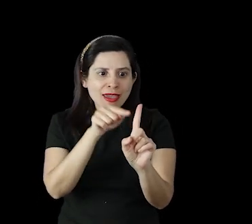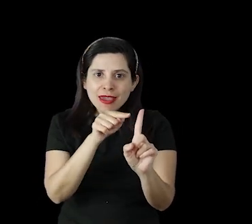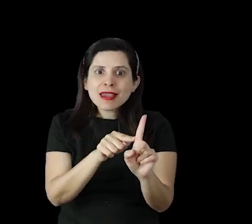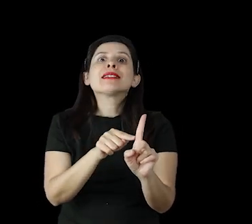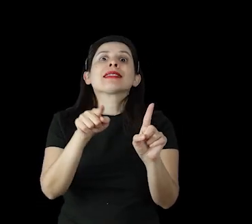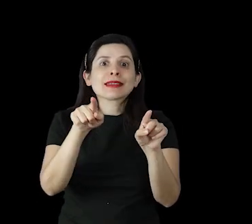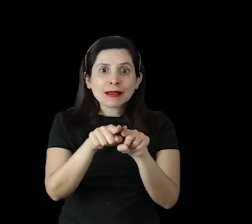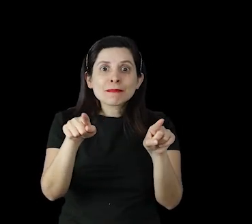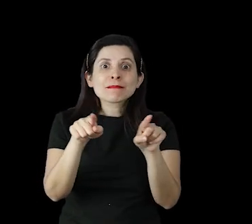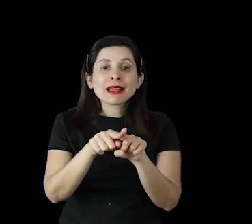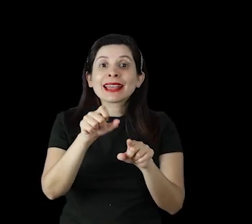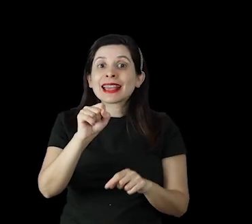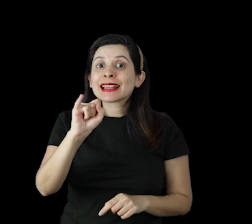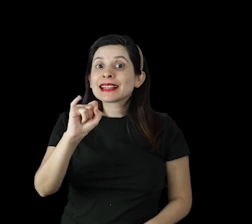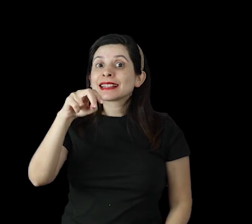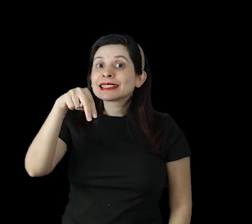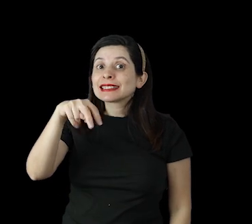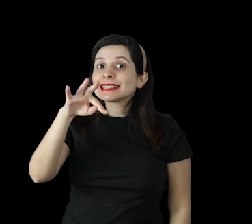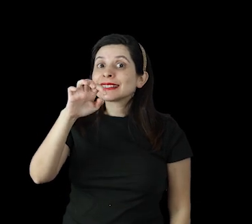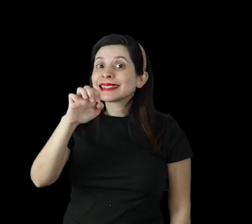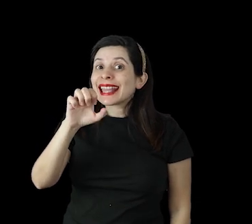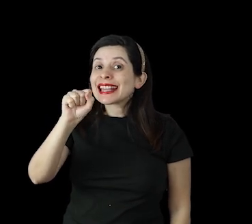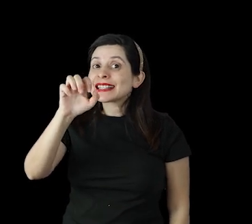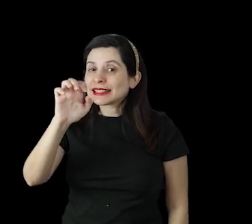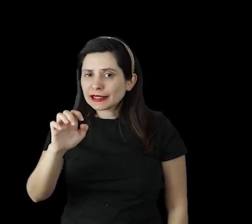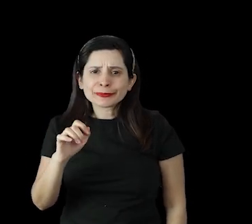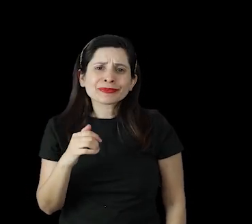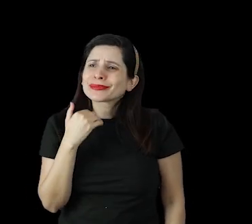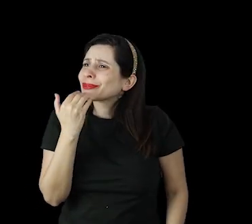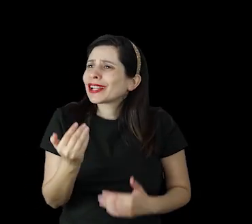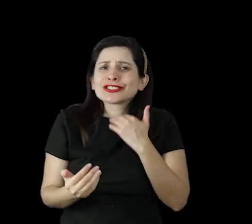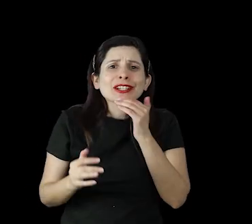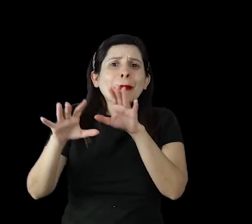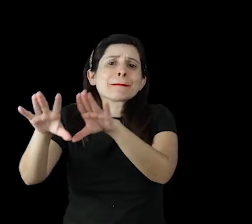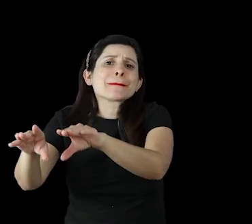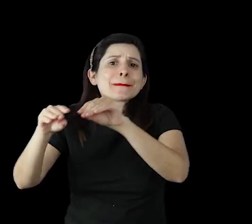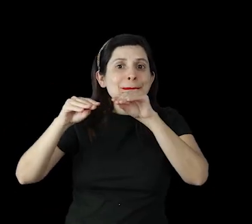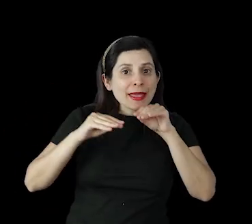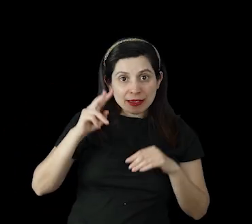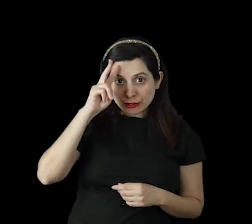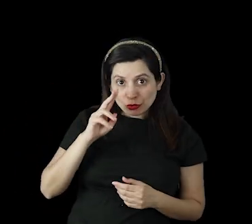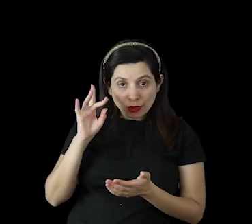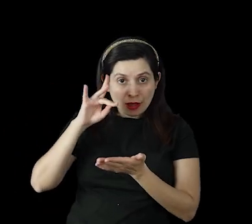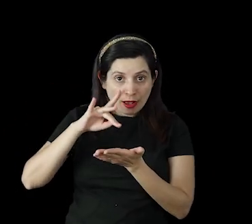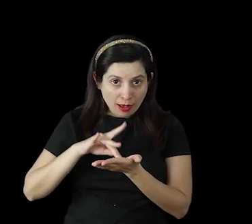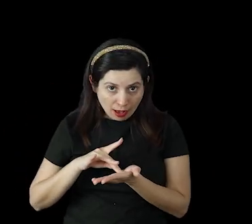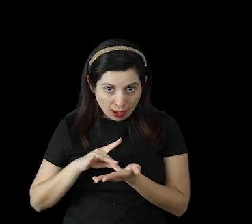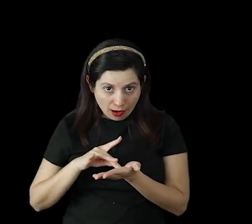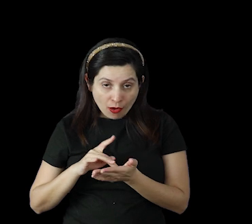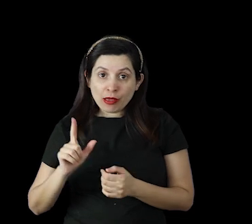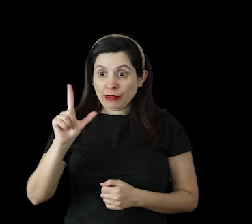né. Não funciona a gente pegar uma história da vida real e recriar na literatura